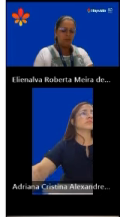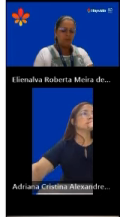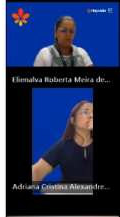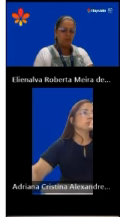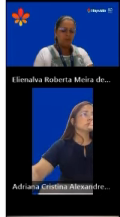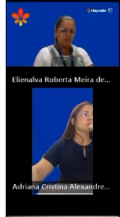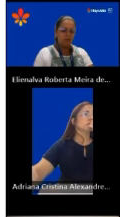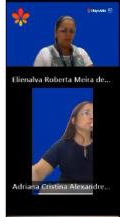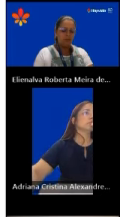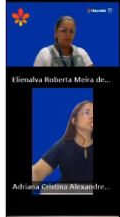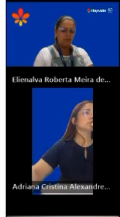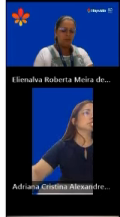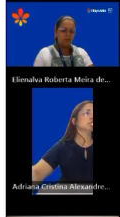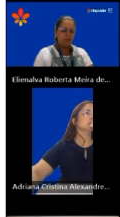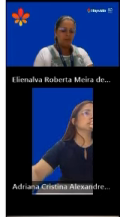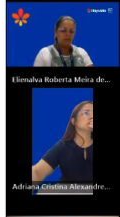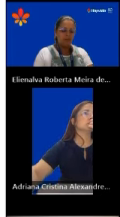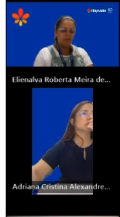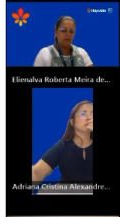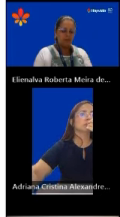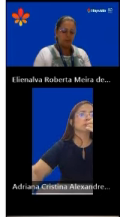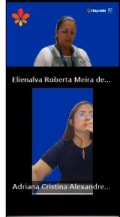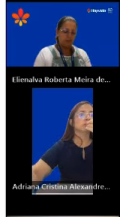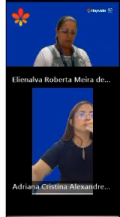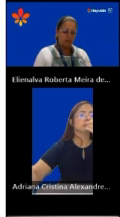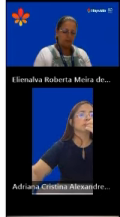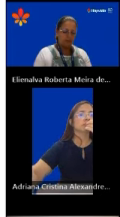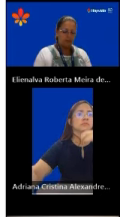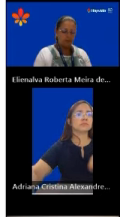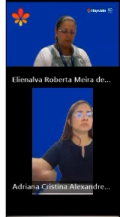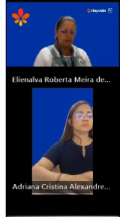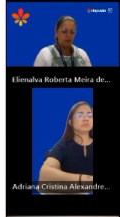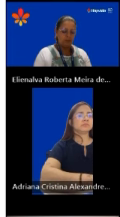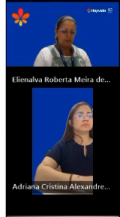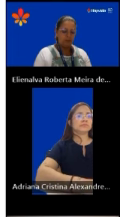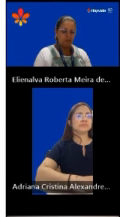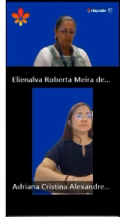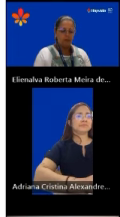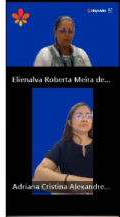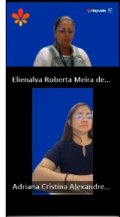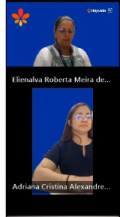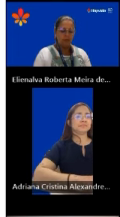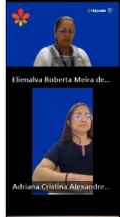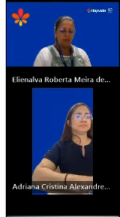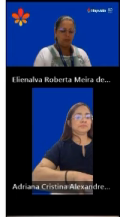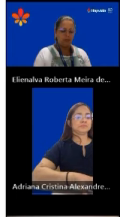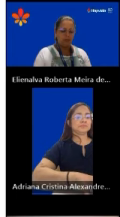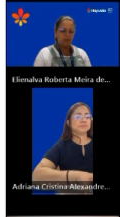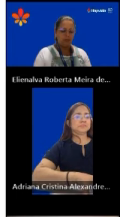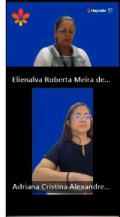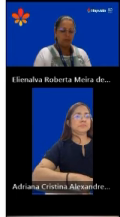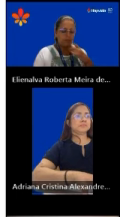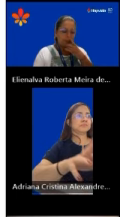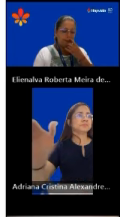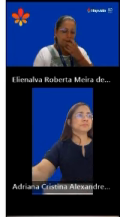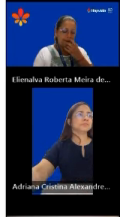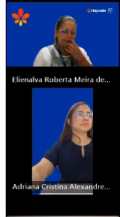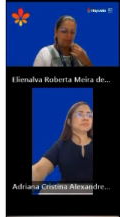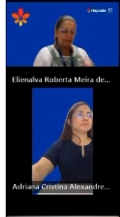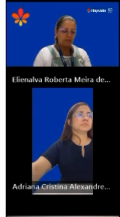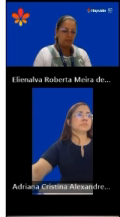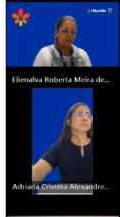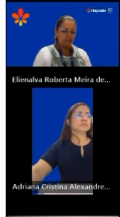de forma bem completa, detalhada, né, para que não falte nenhuma informação, tá bom? Bom, a limpeza do carrinho, né? Então, a gente, além da